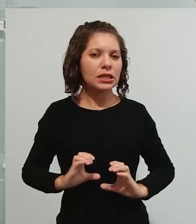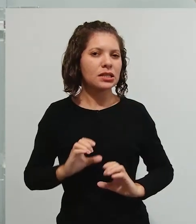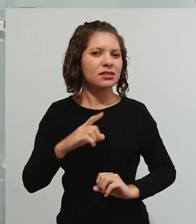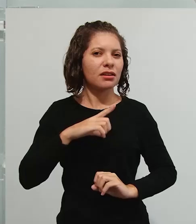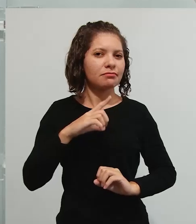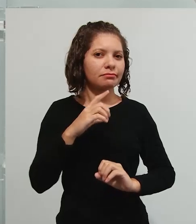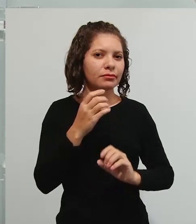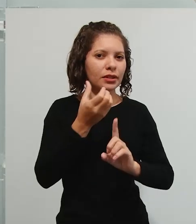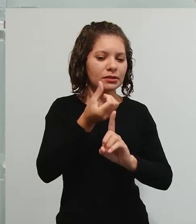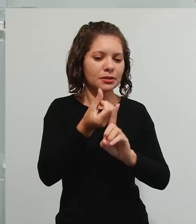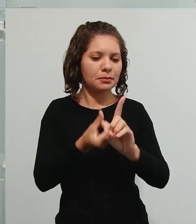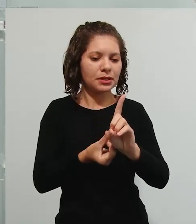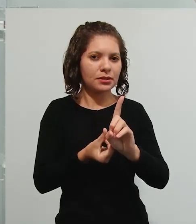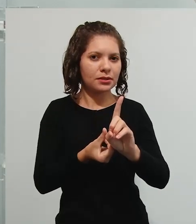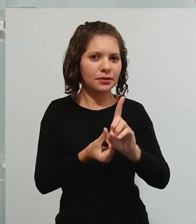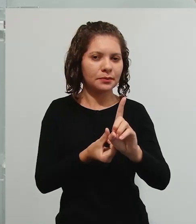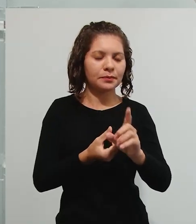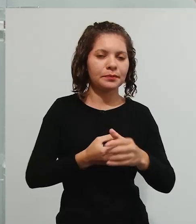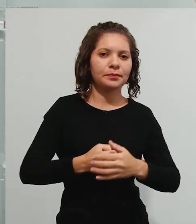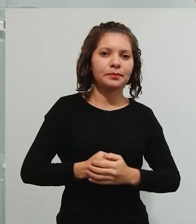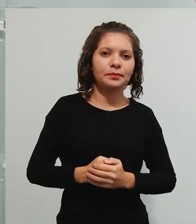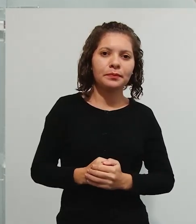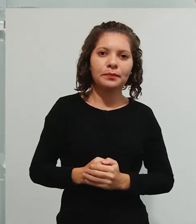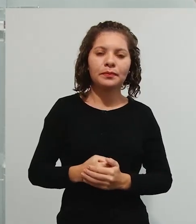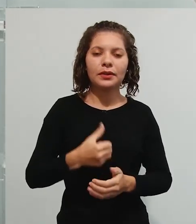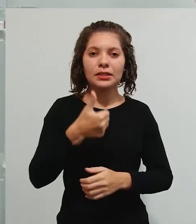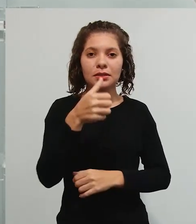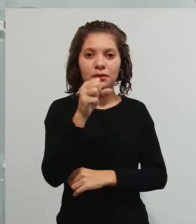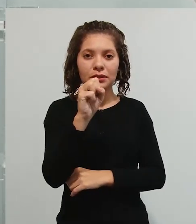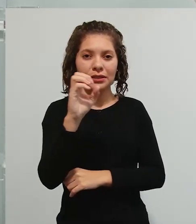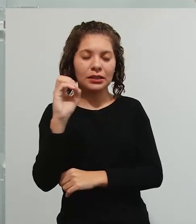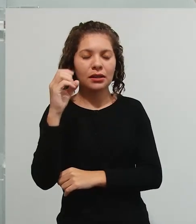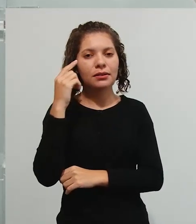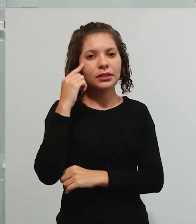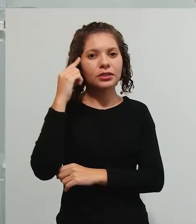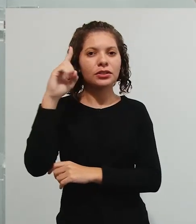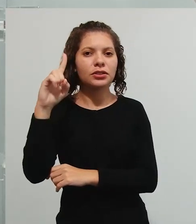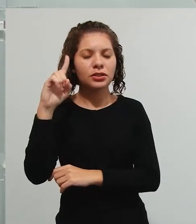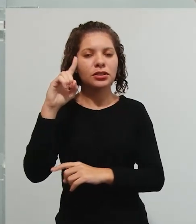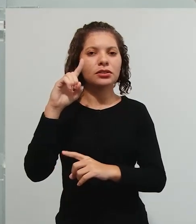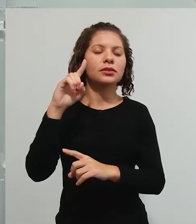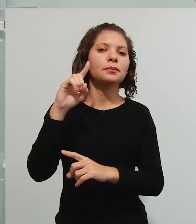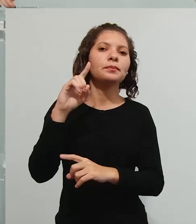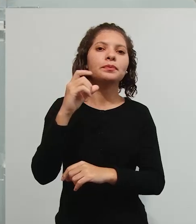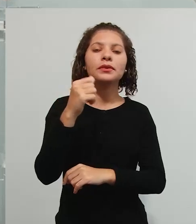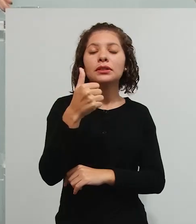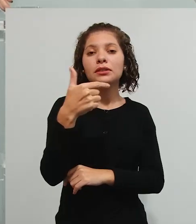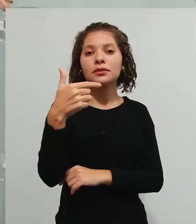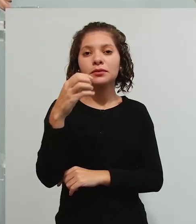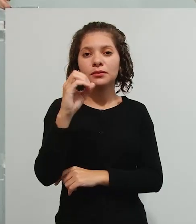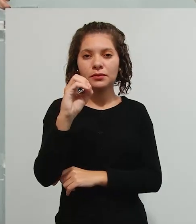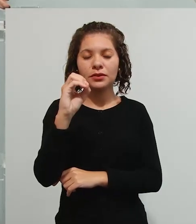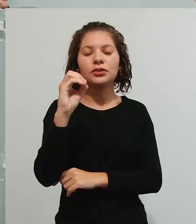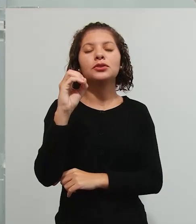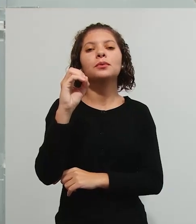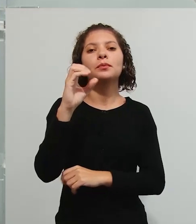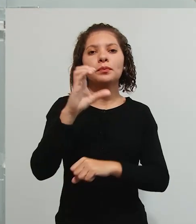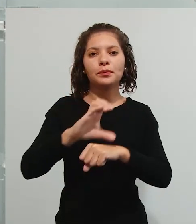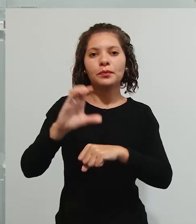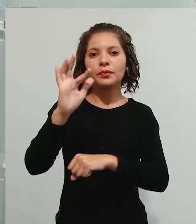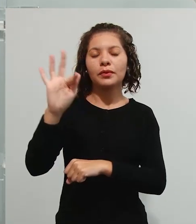das 22 horas. Mas para o rural já é um horário diferenciado, tá? Depois a gente vai olhar tudo isso com calma. Olha